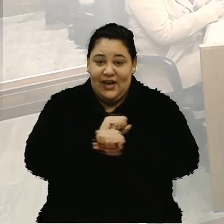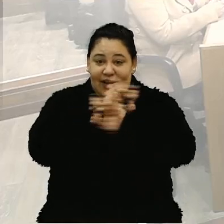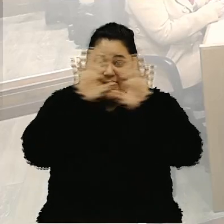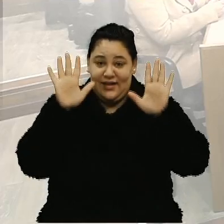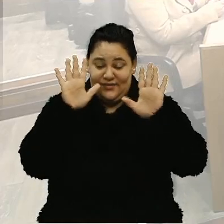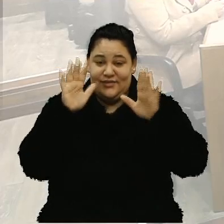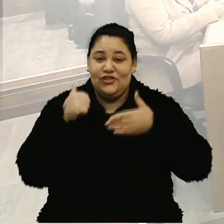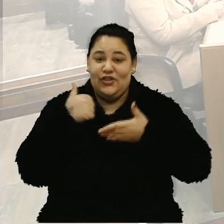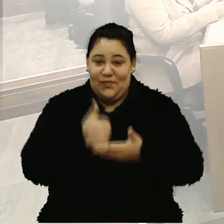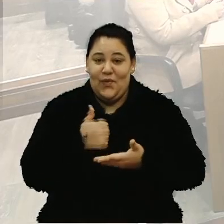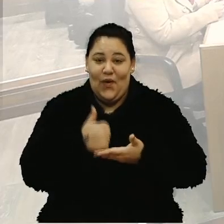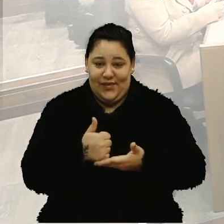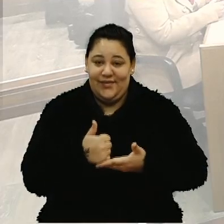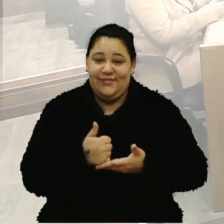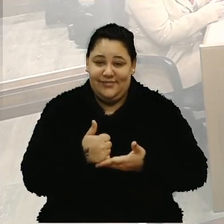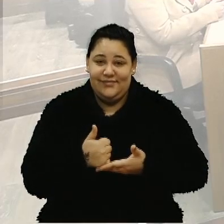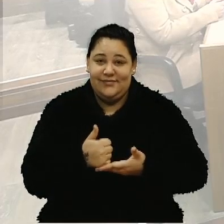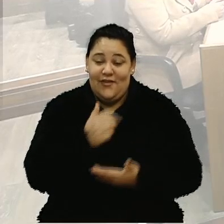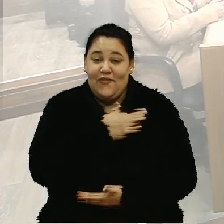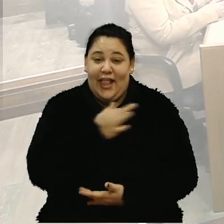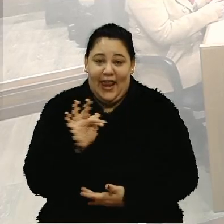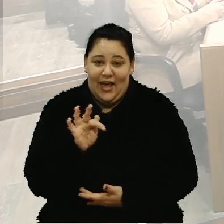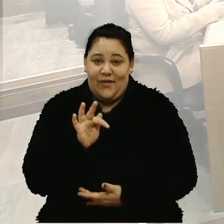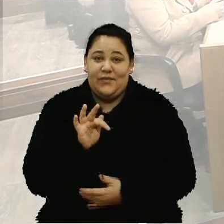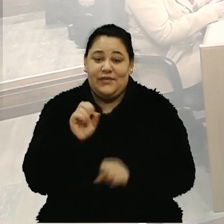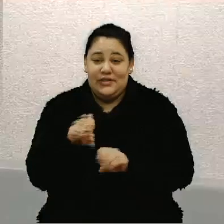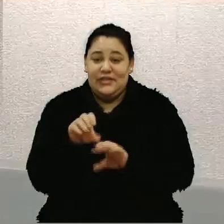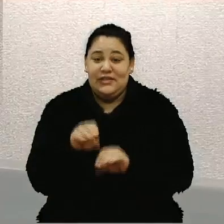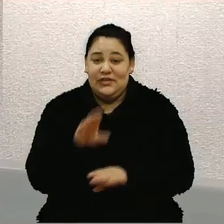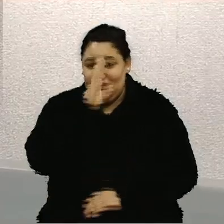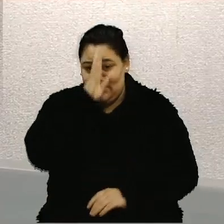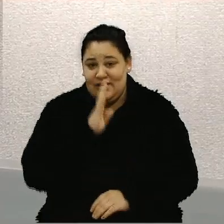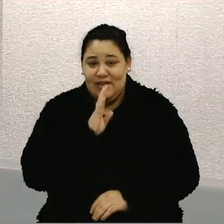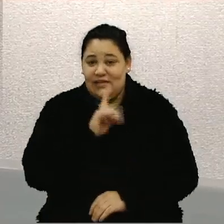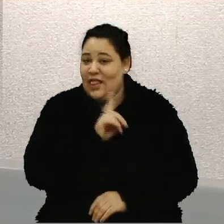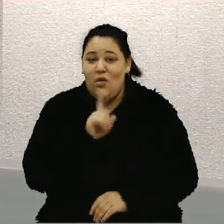público gratuito, Universidade Federal, a gente não é contra. Só que